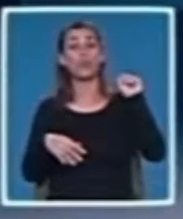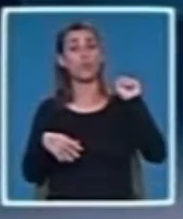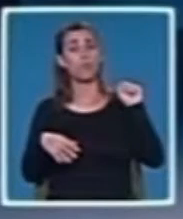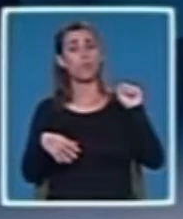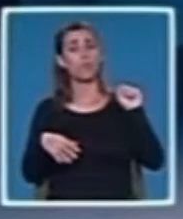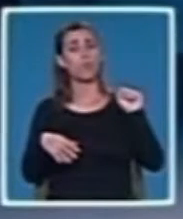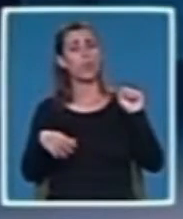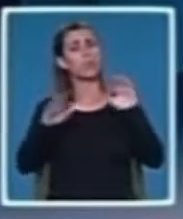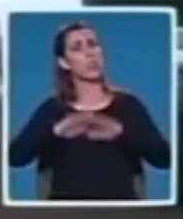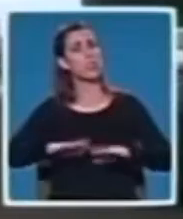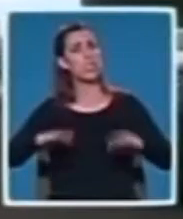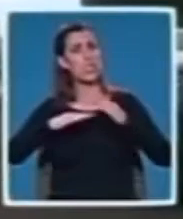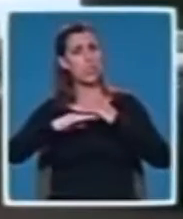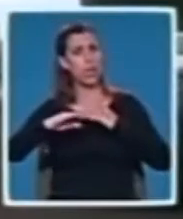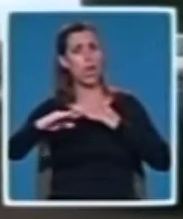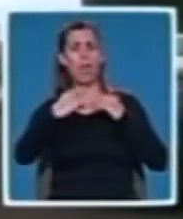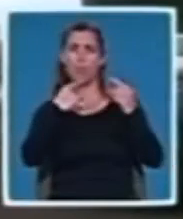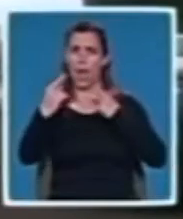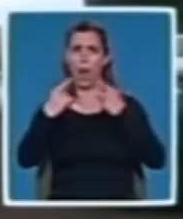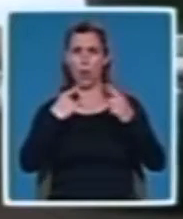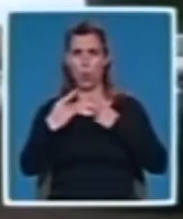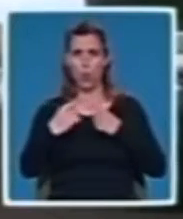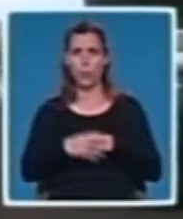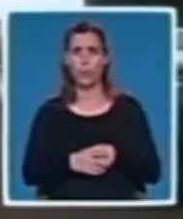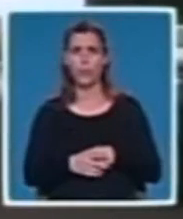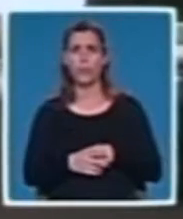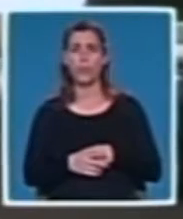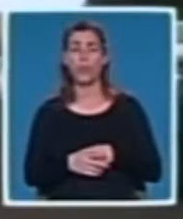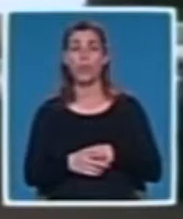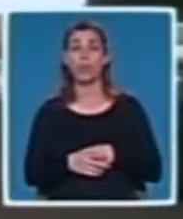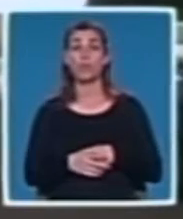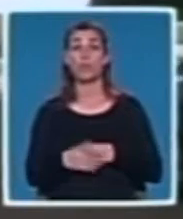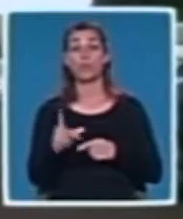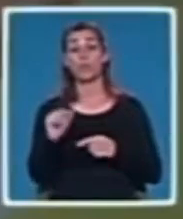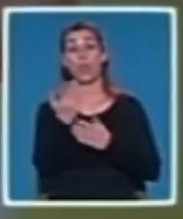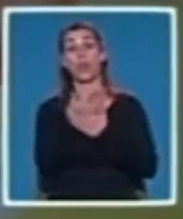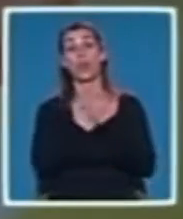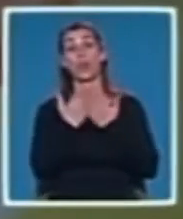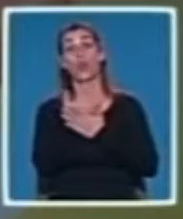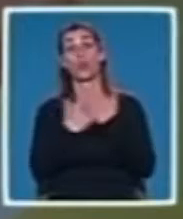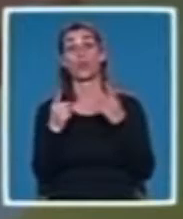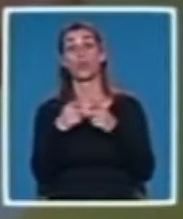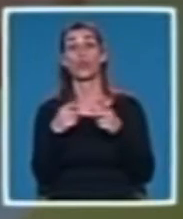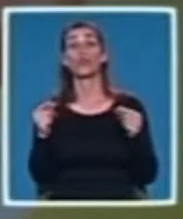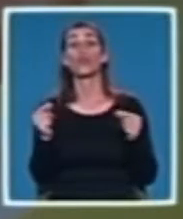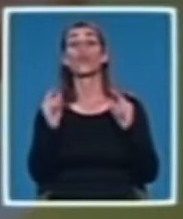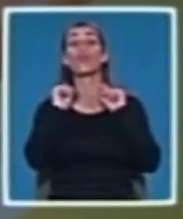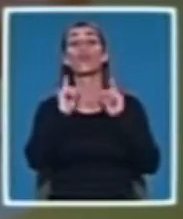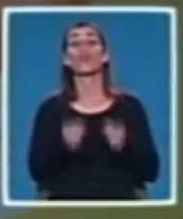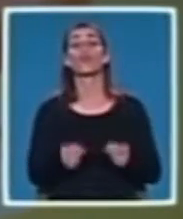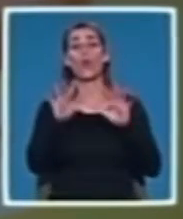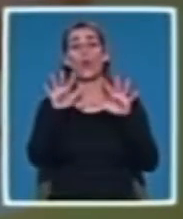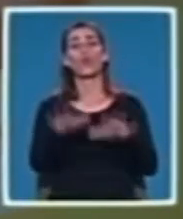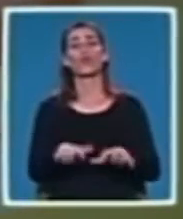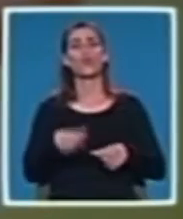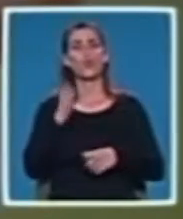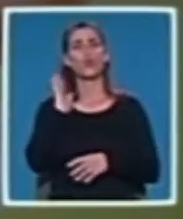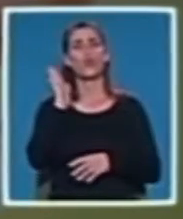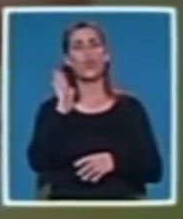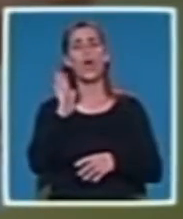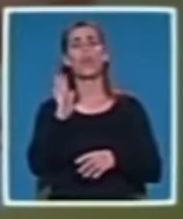diego lugano foi um dos motores da economia jorges que tiveram início as jornadas parlamentares